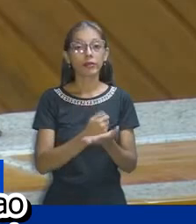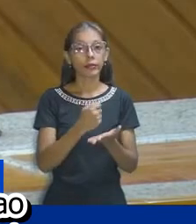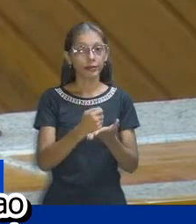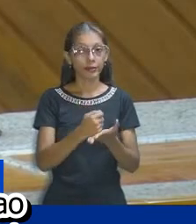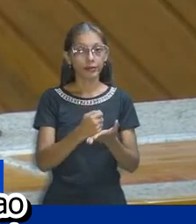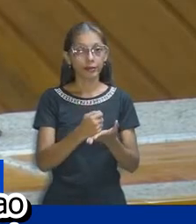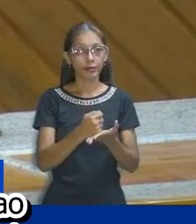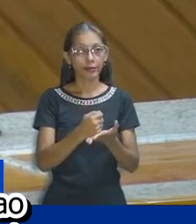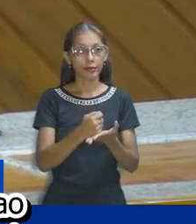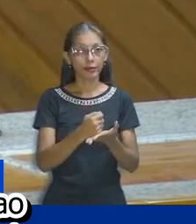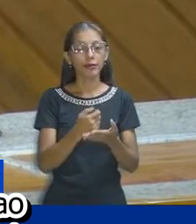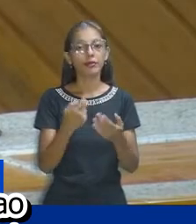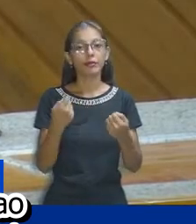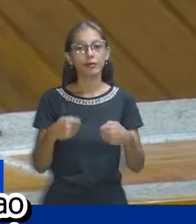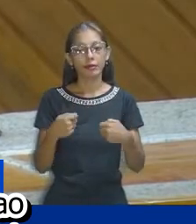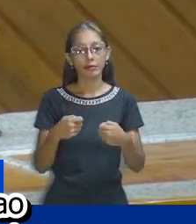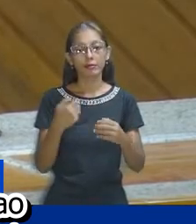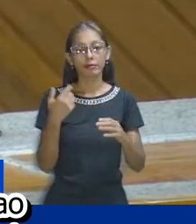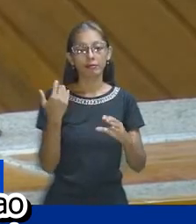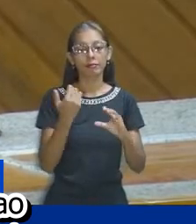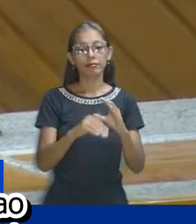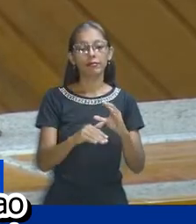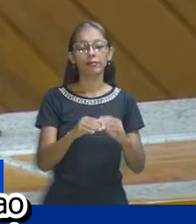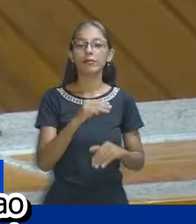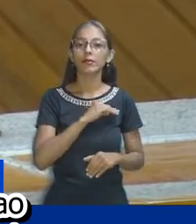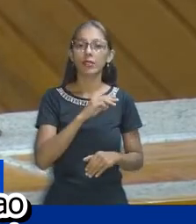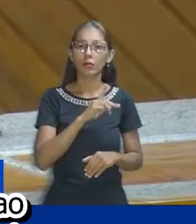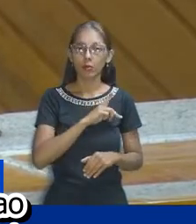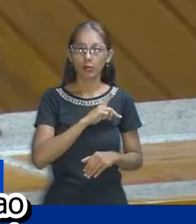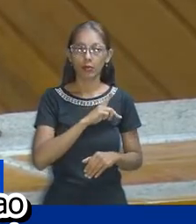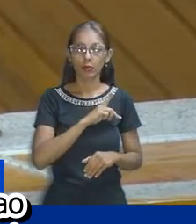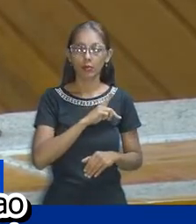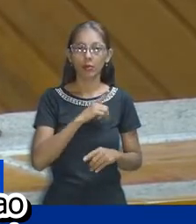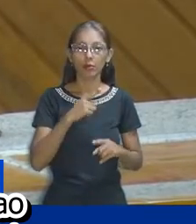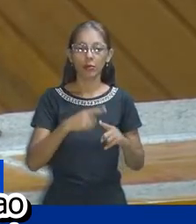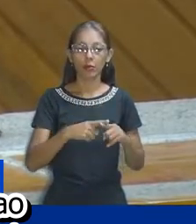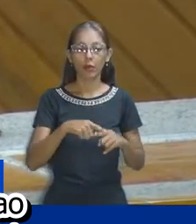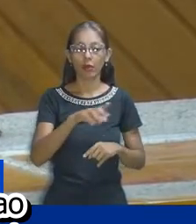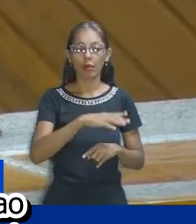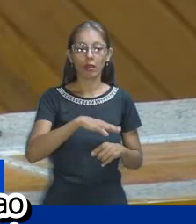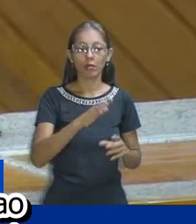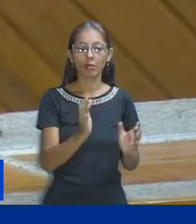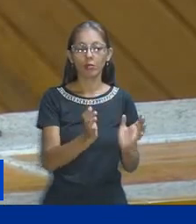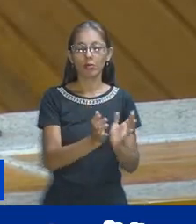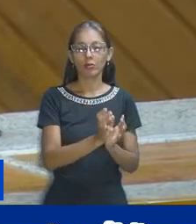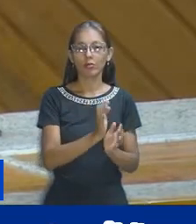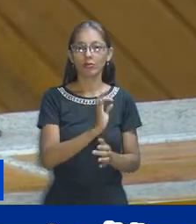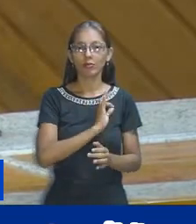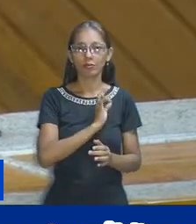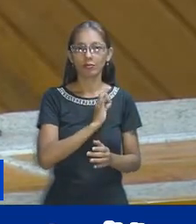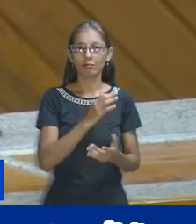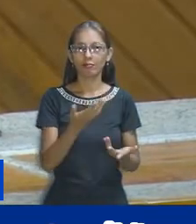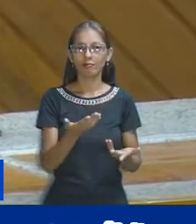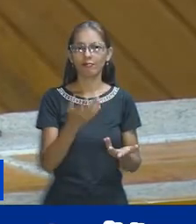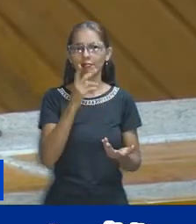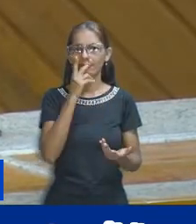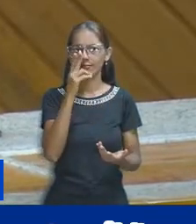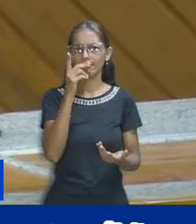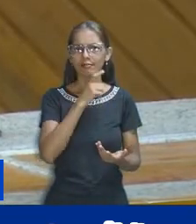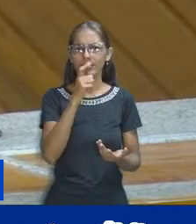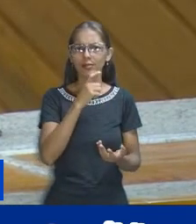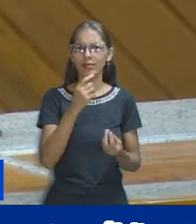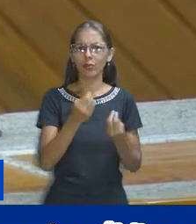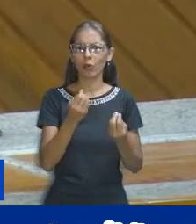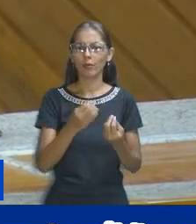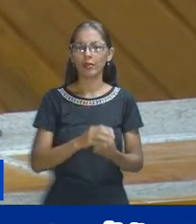dessa situação ao Ministério Público, não é, porque eles estariam afrontando o nosso ordenamento jurídico. Eu não